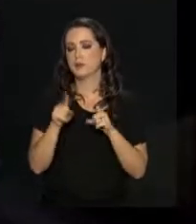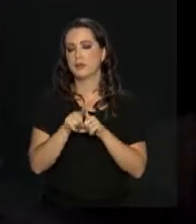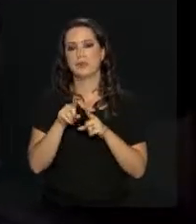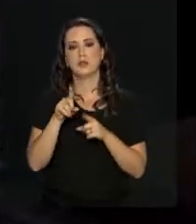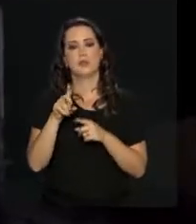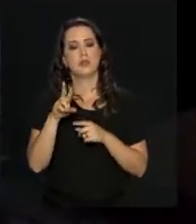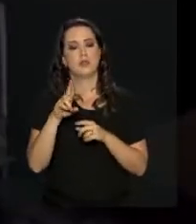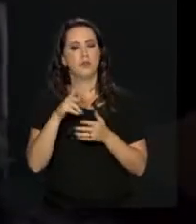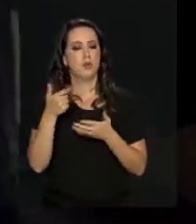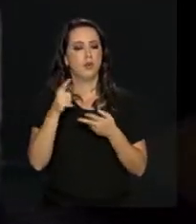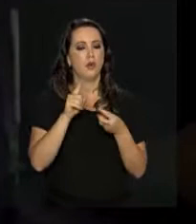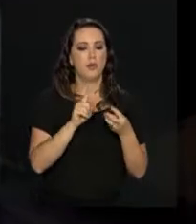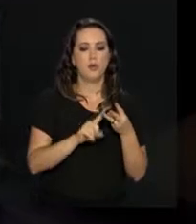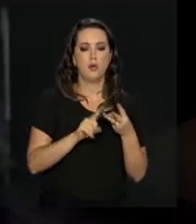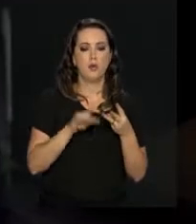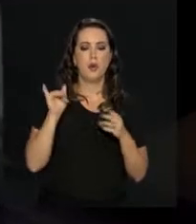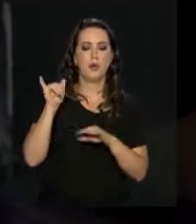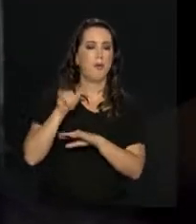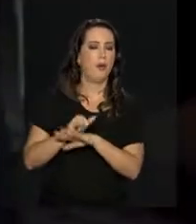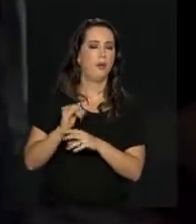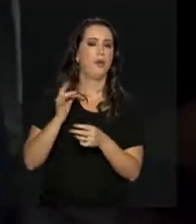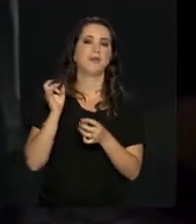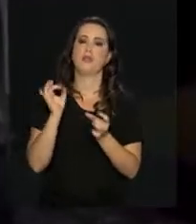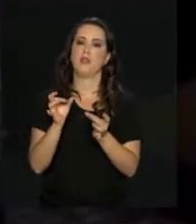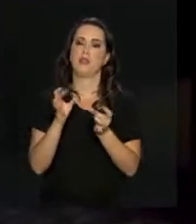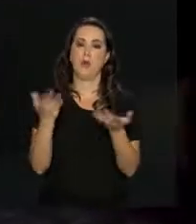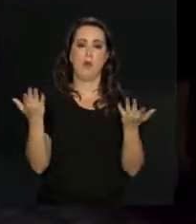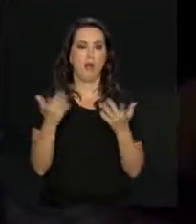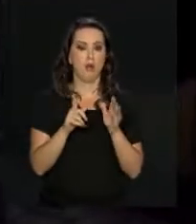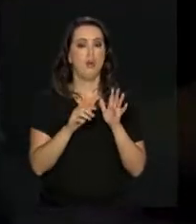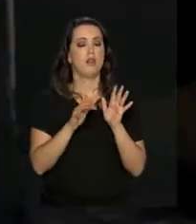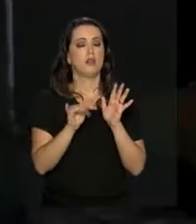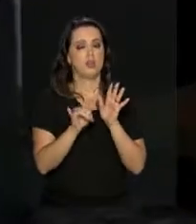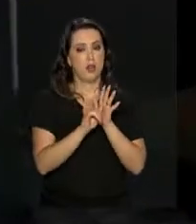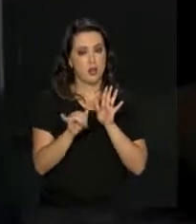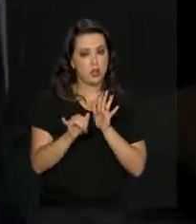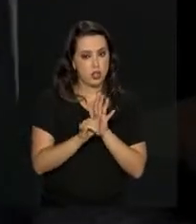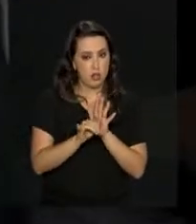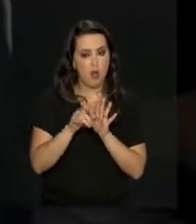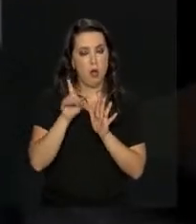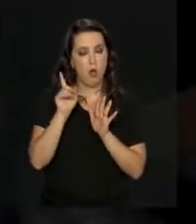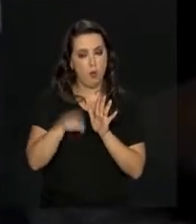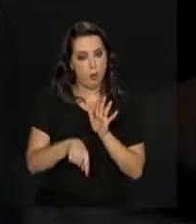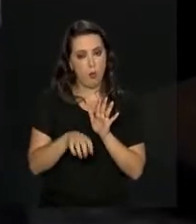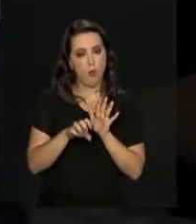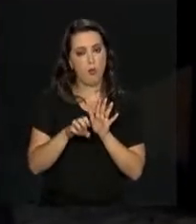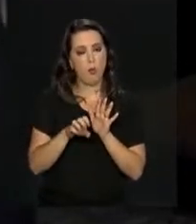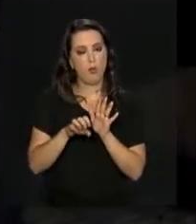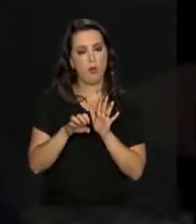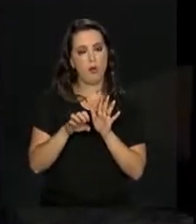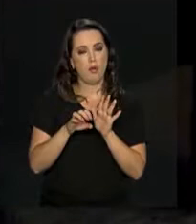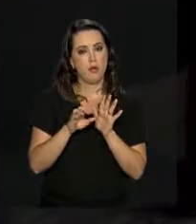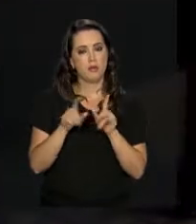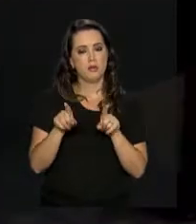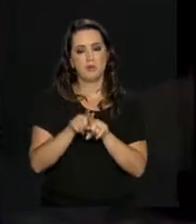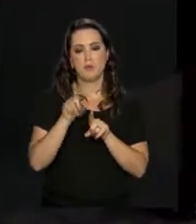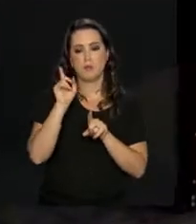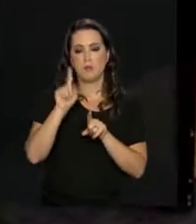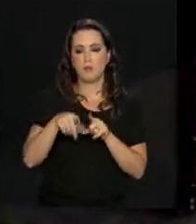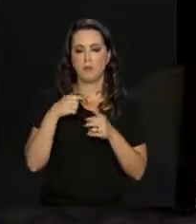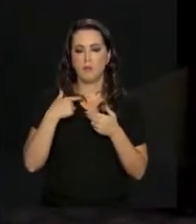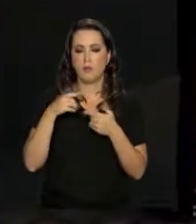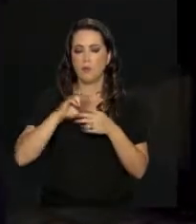RIS, outro foi nos aeroportos. A gente está com licitações agora prontas para poder lançar também nessa metodologia. A gente acredita que